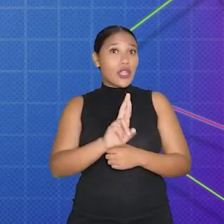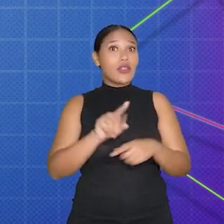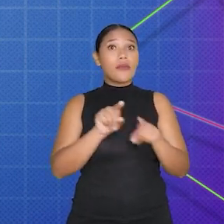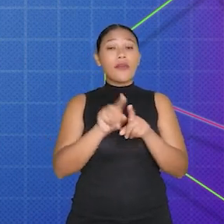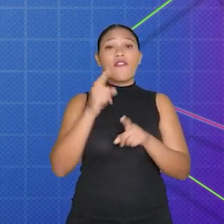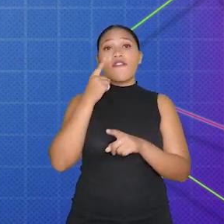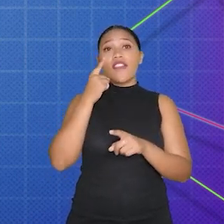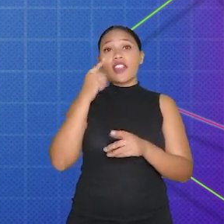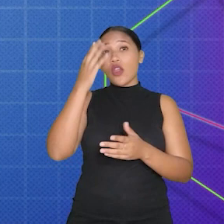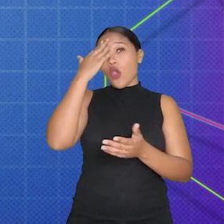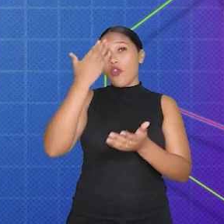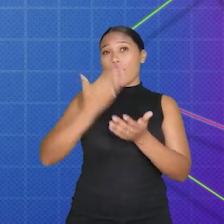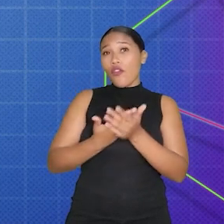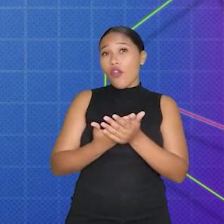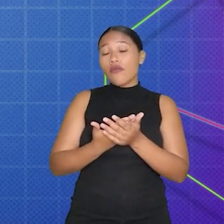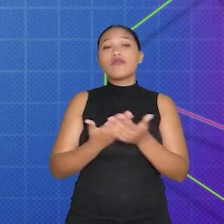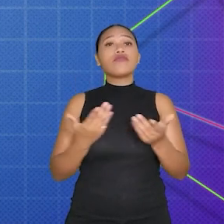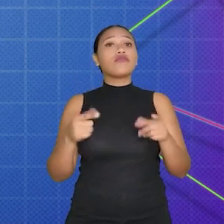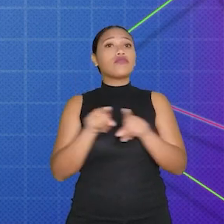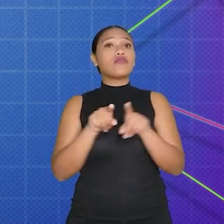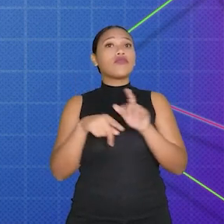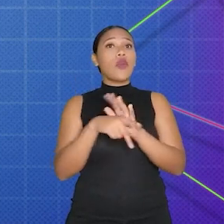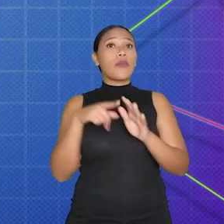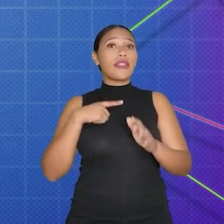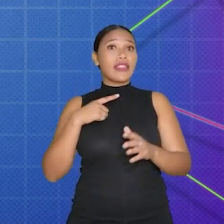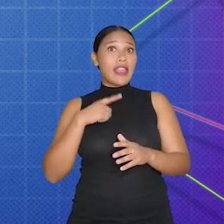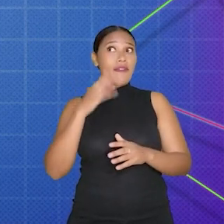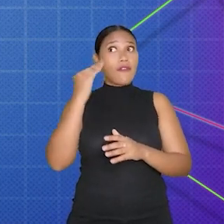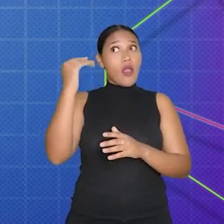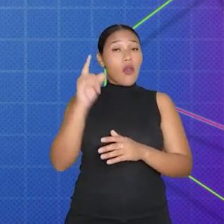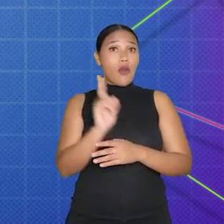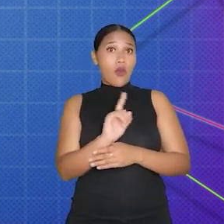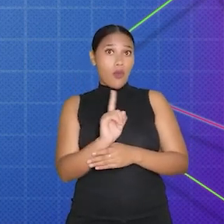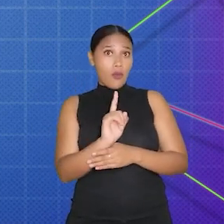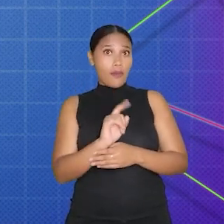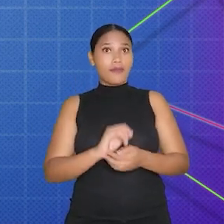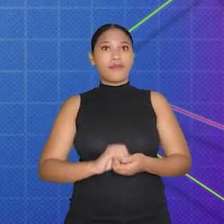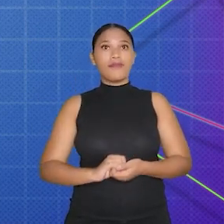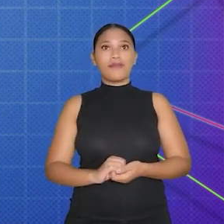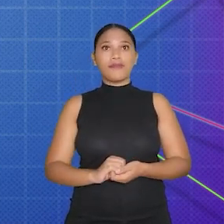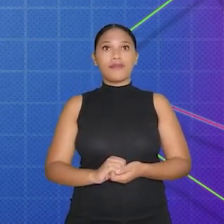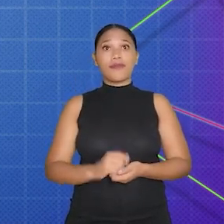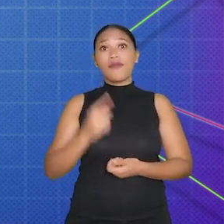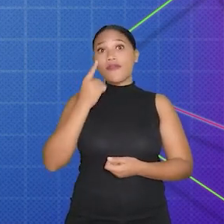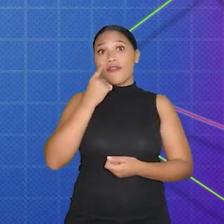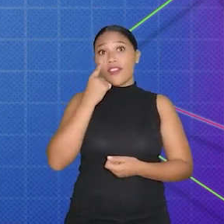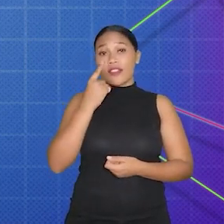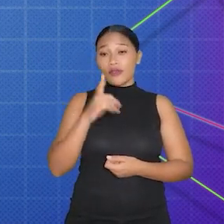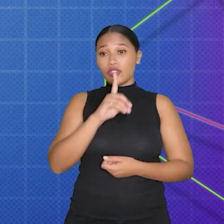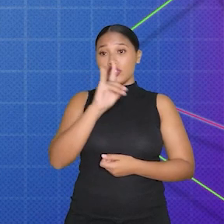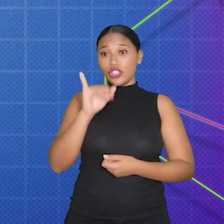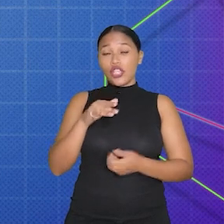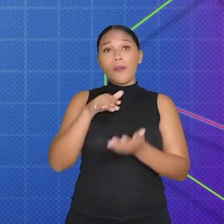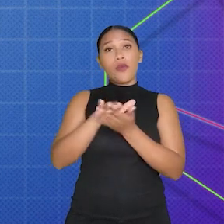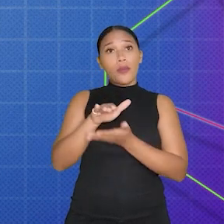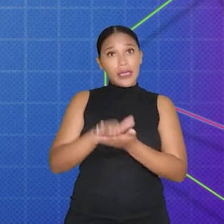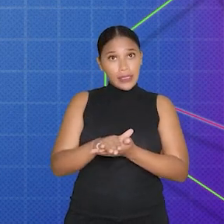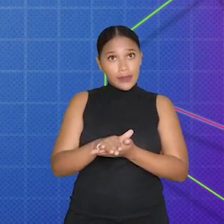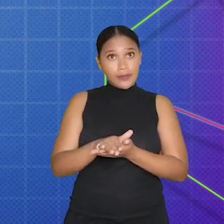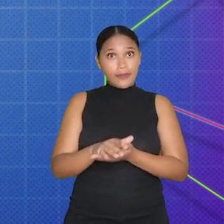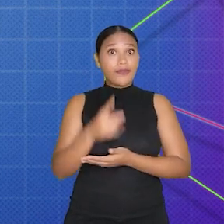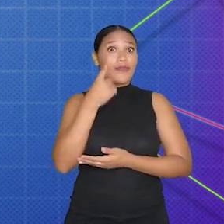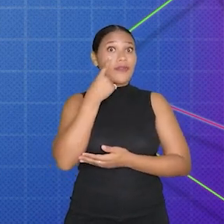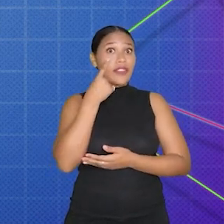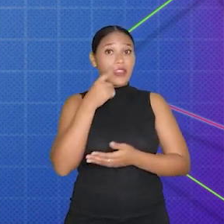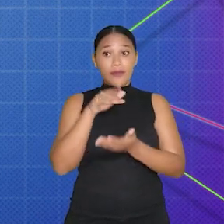do resultado da pesquisa. Verifique se o site é confiável e se o autor da página tem credibilidade na área de pesquisa em questão. Verifique a data